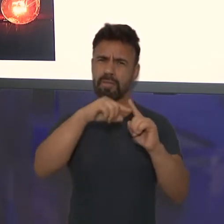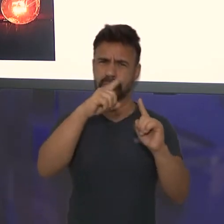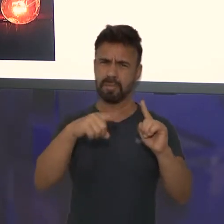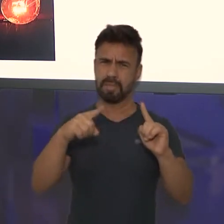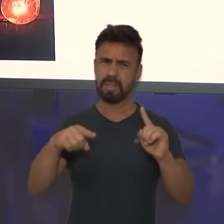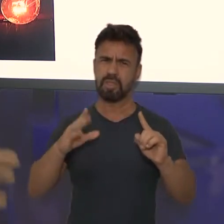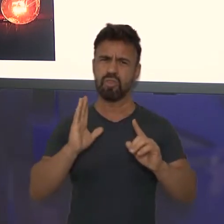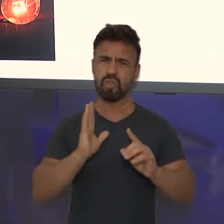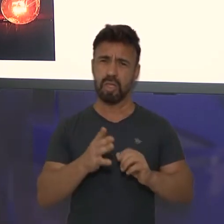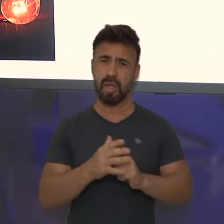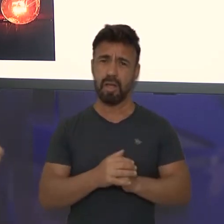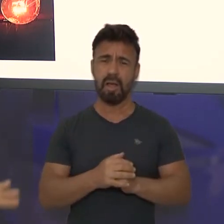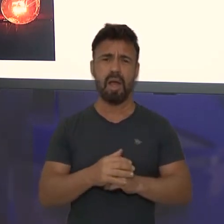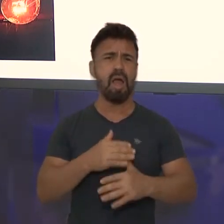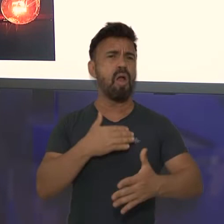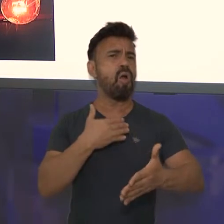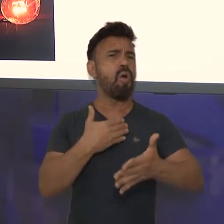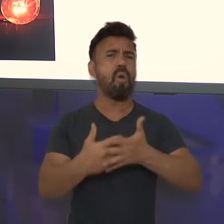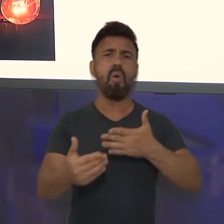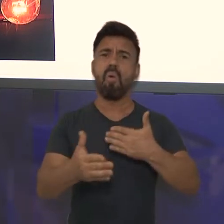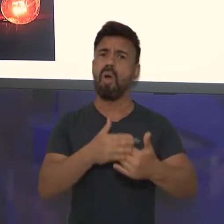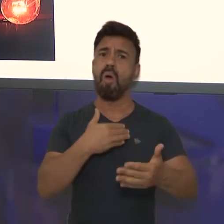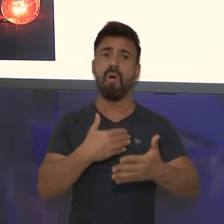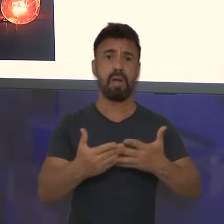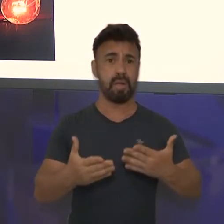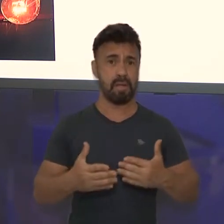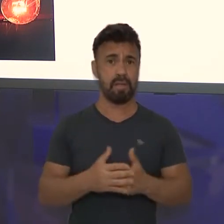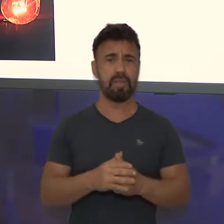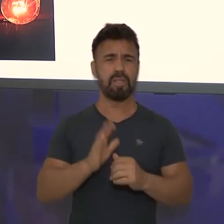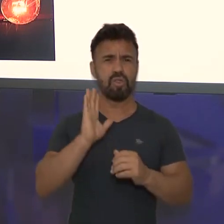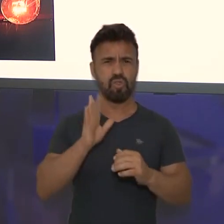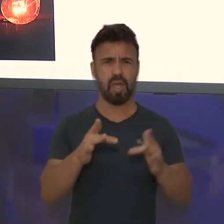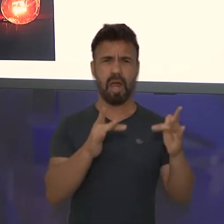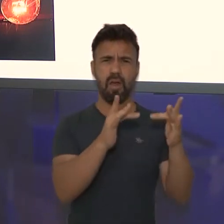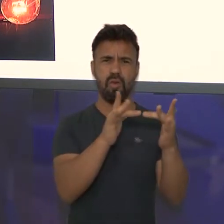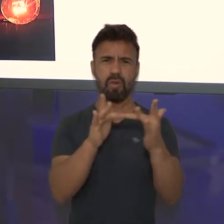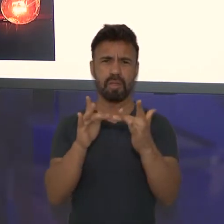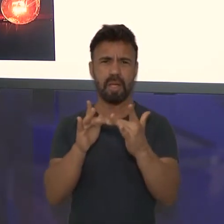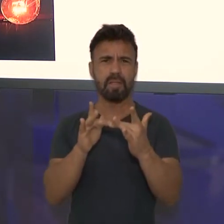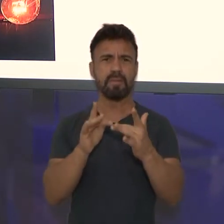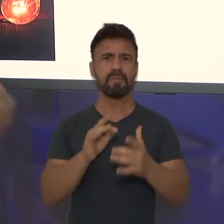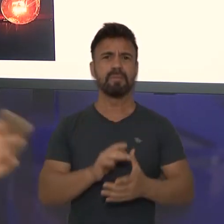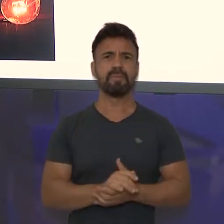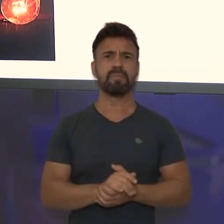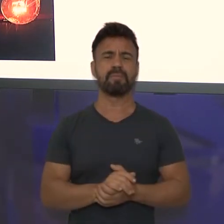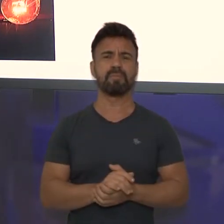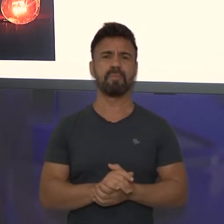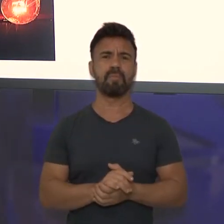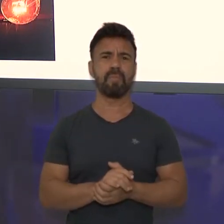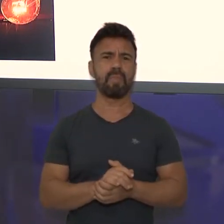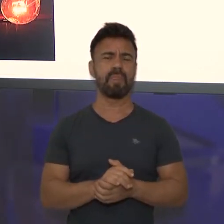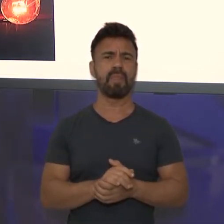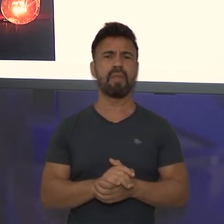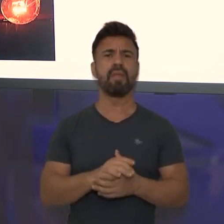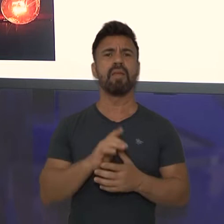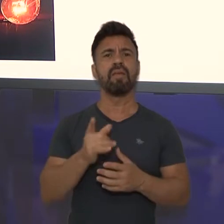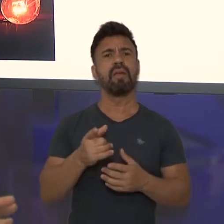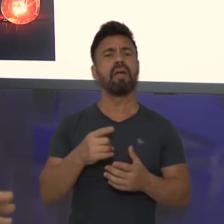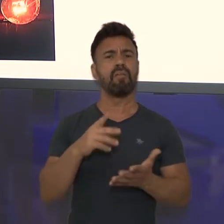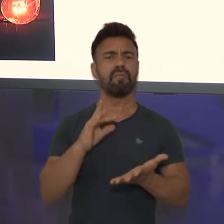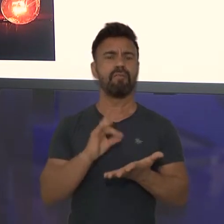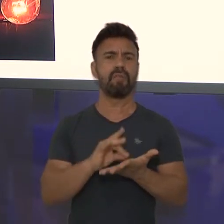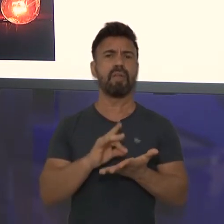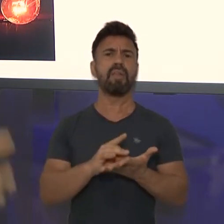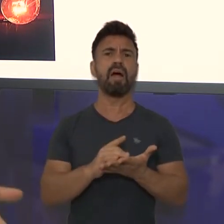radiação, seja ela de qualquer tipo. Certo? Eu vou colocar aqui, isso é uma questão, na